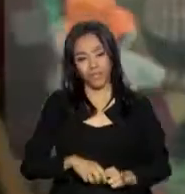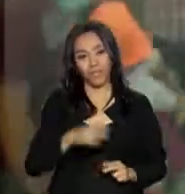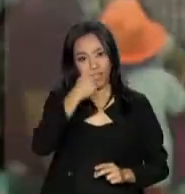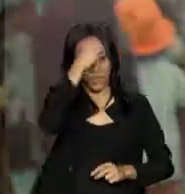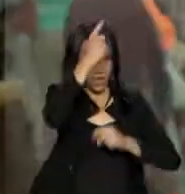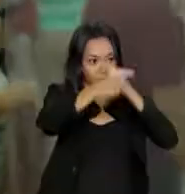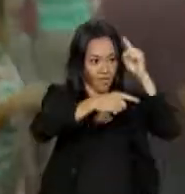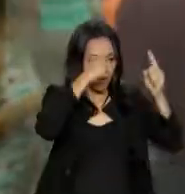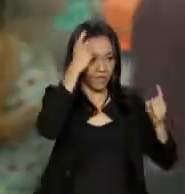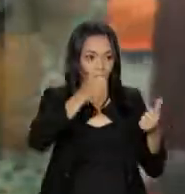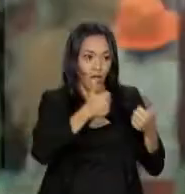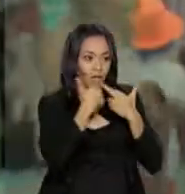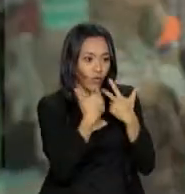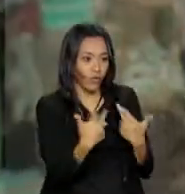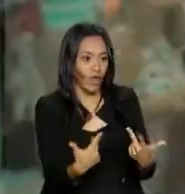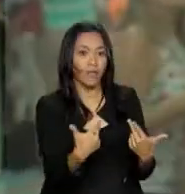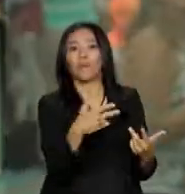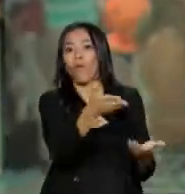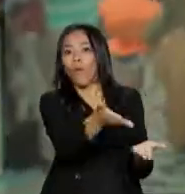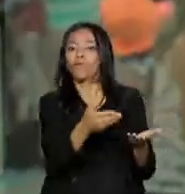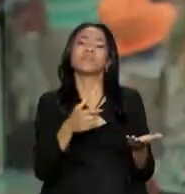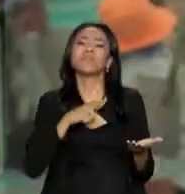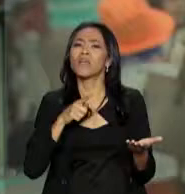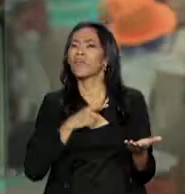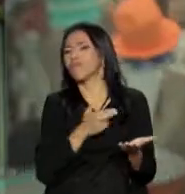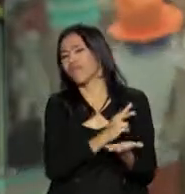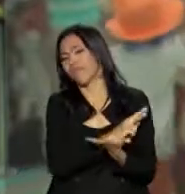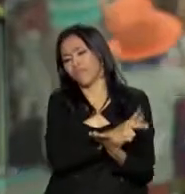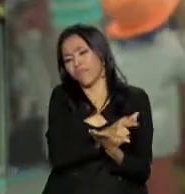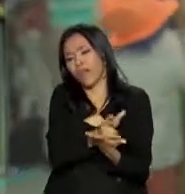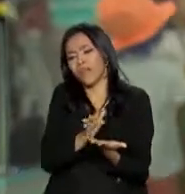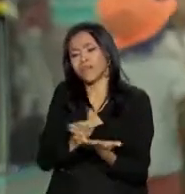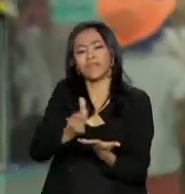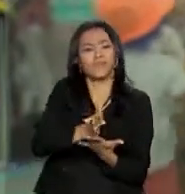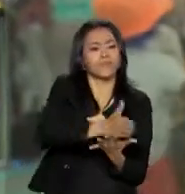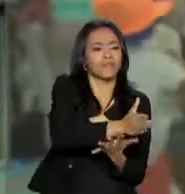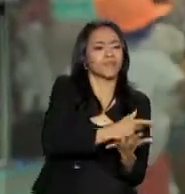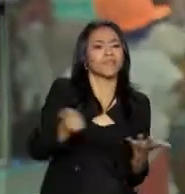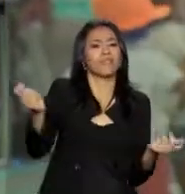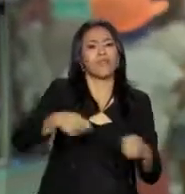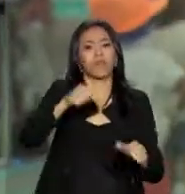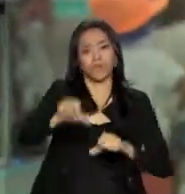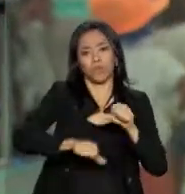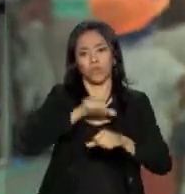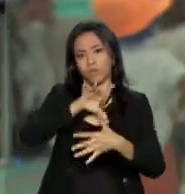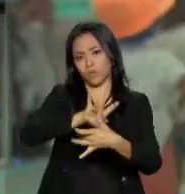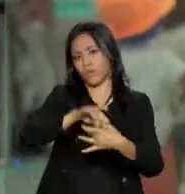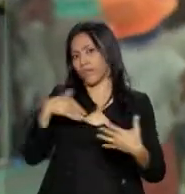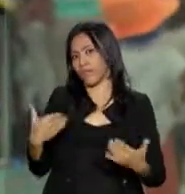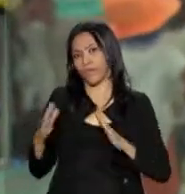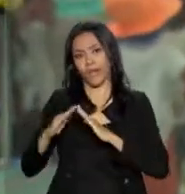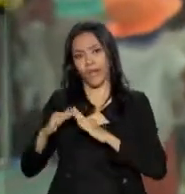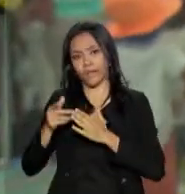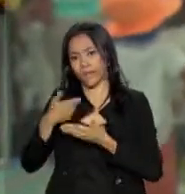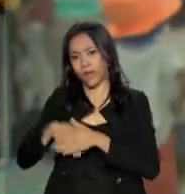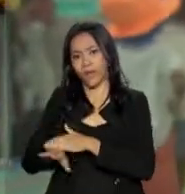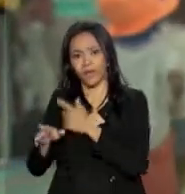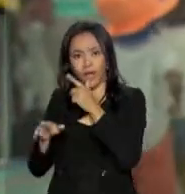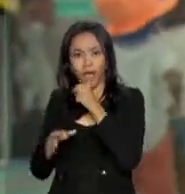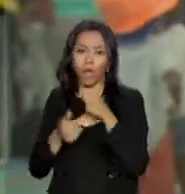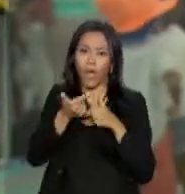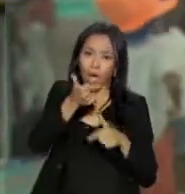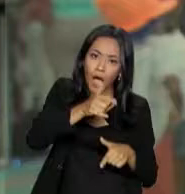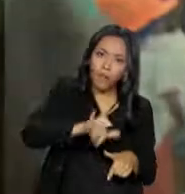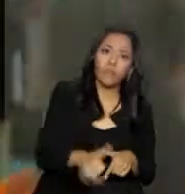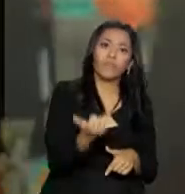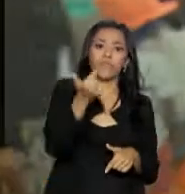ideias do fórum. Elas mostram que há muitos caminhos para mudar essa realidade. Seja armazenamento em casa, reaproveitamento